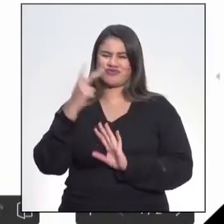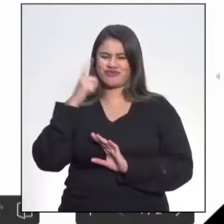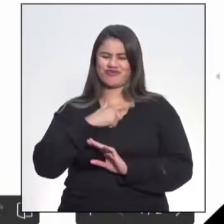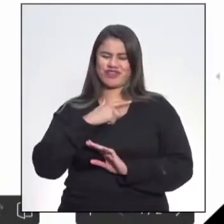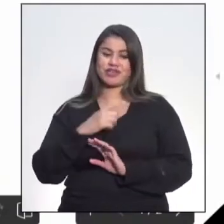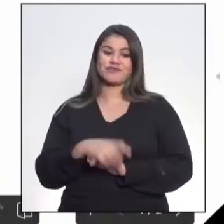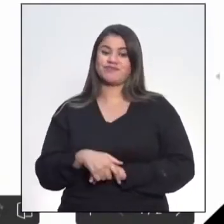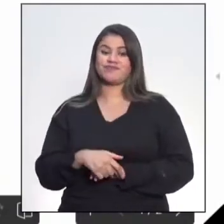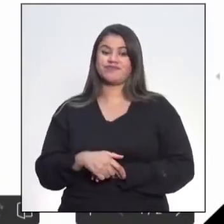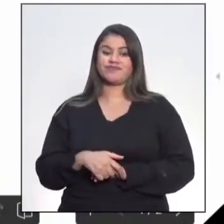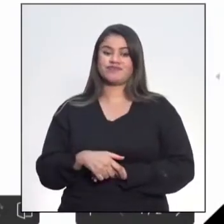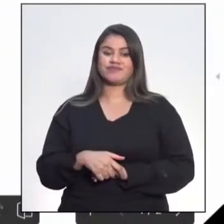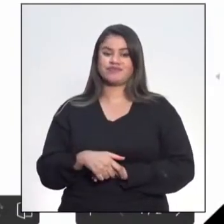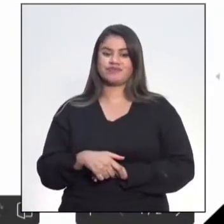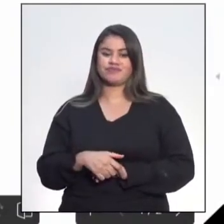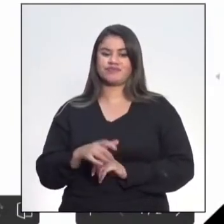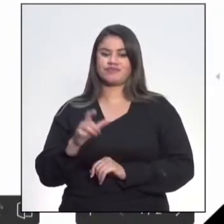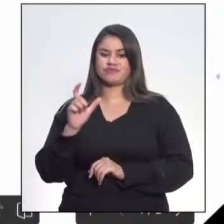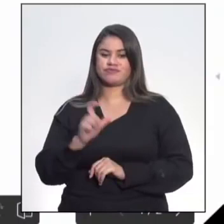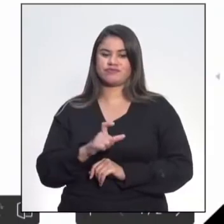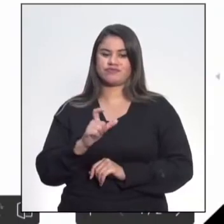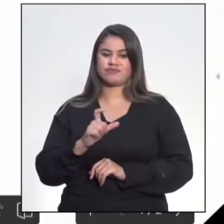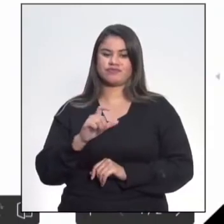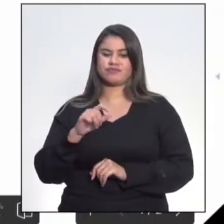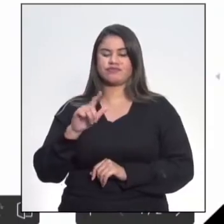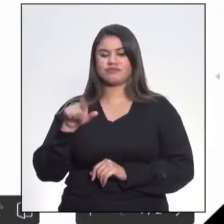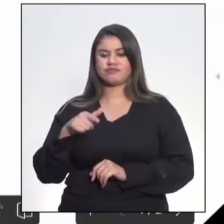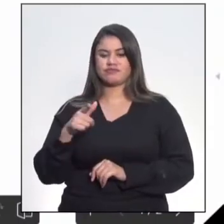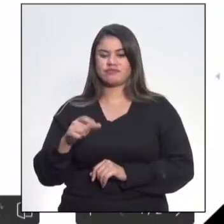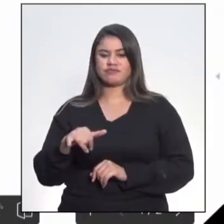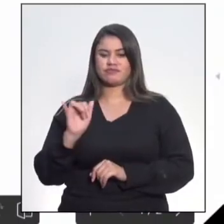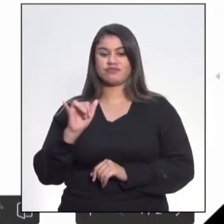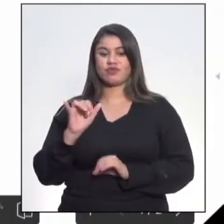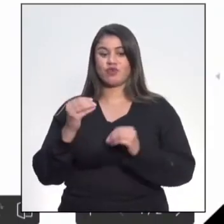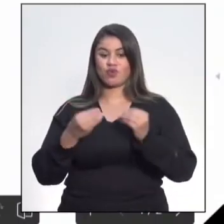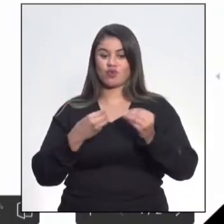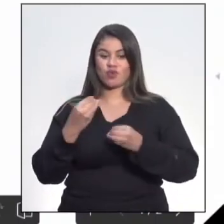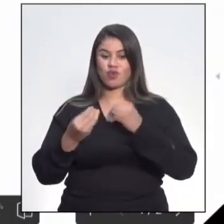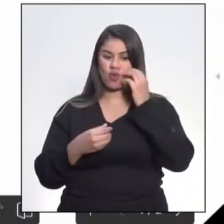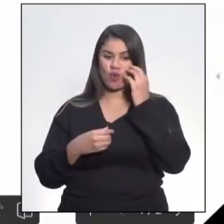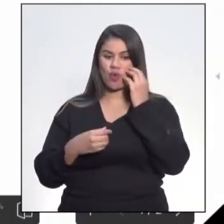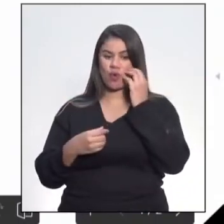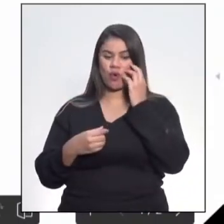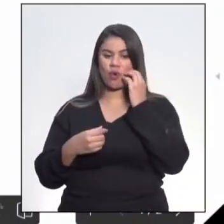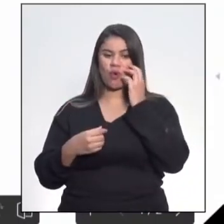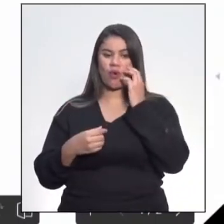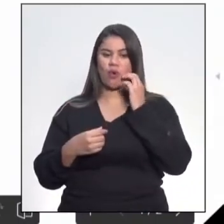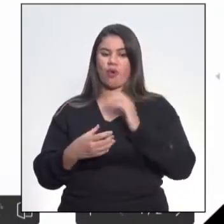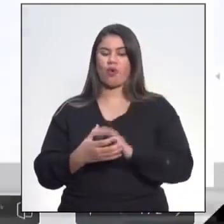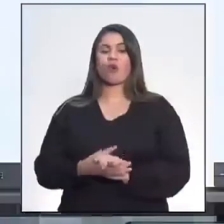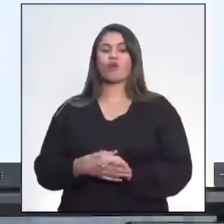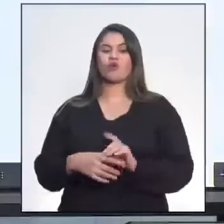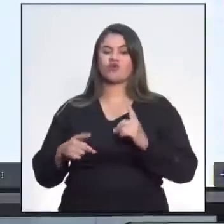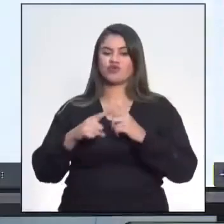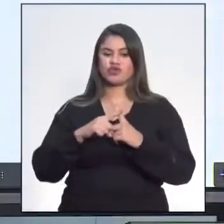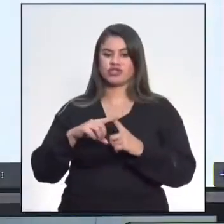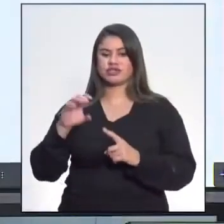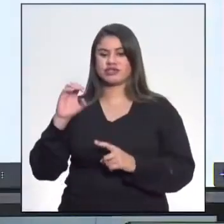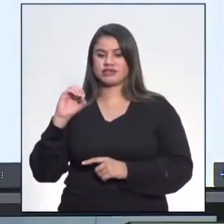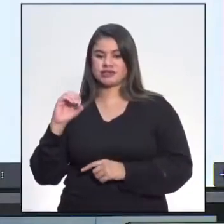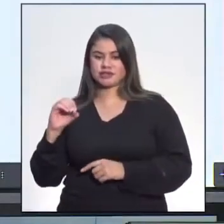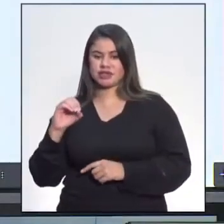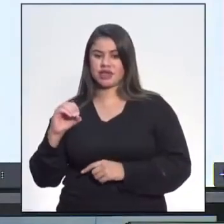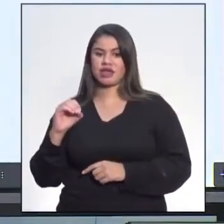tá bom? Então, como que vai funcionar o meu par ordenado? O primeiro vai ser o x, que é 0, e o segundo vai